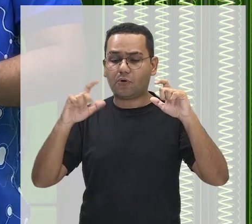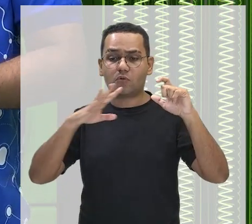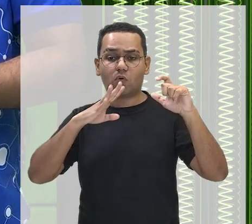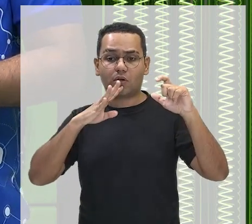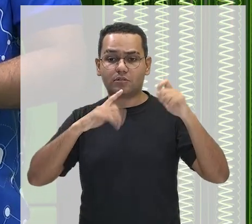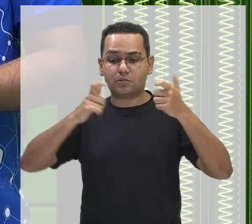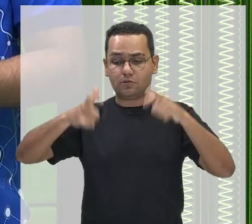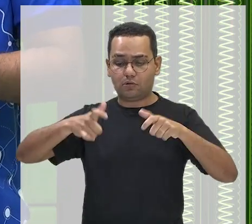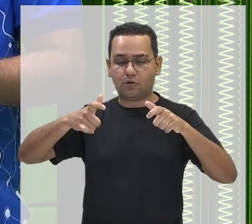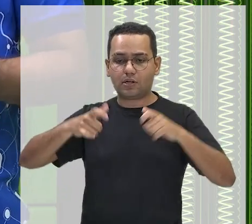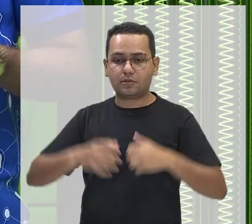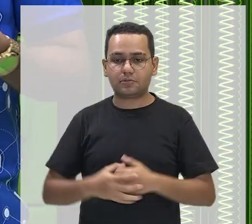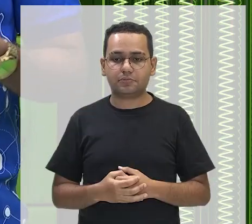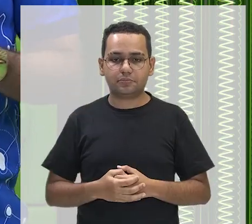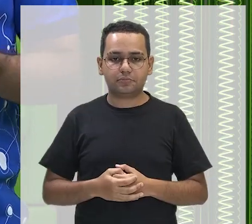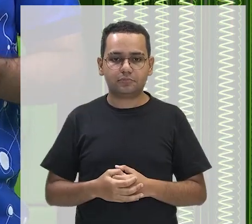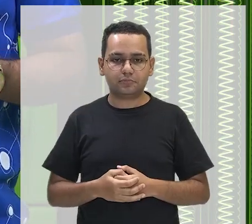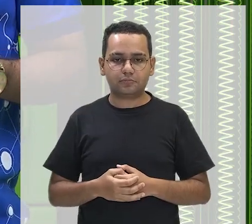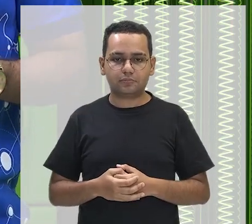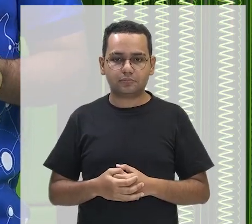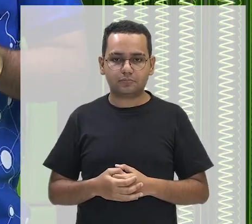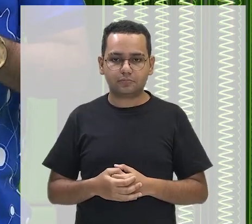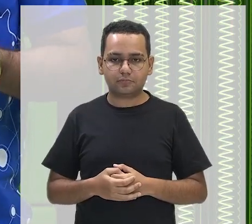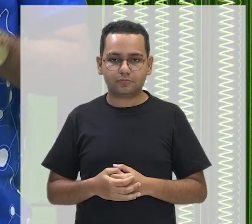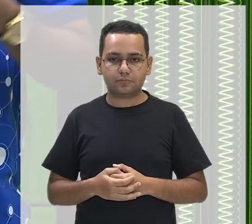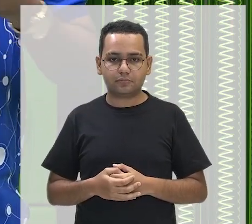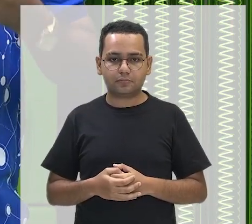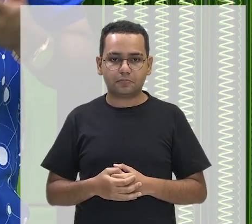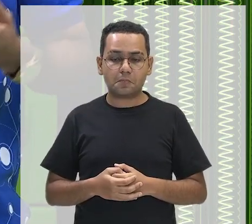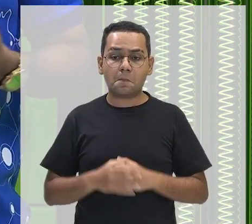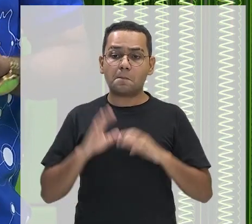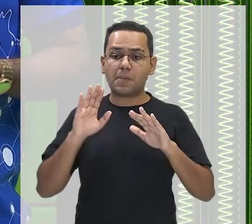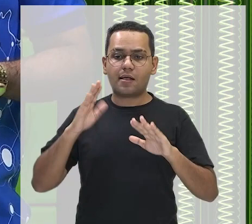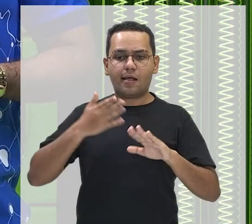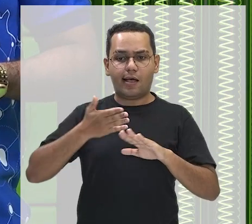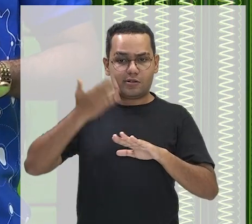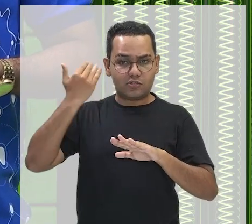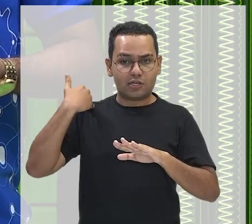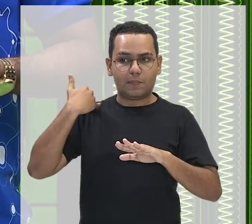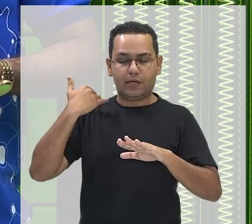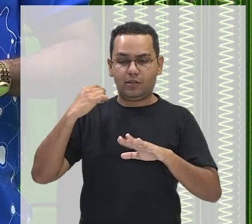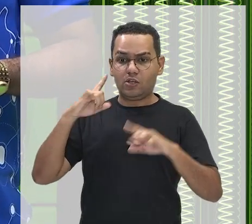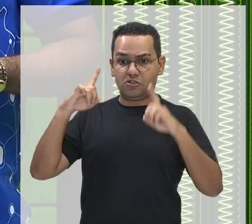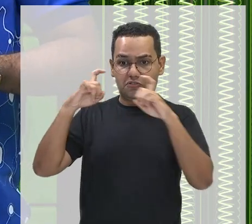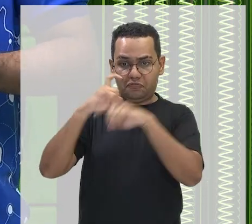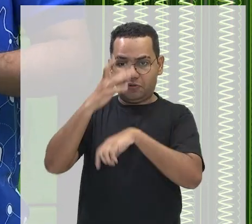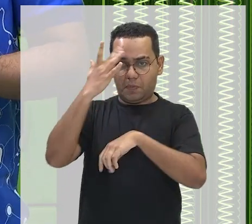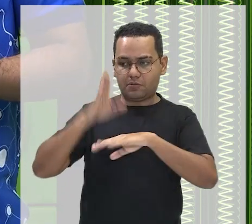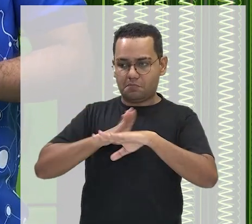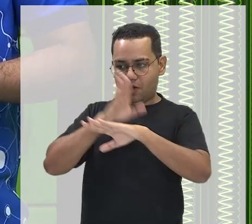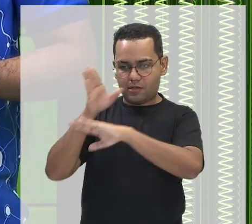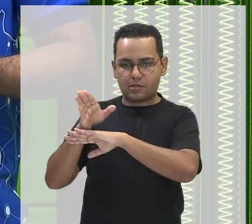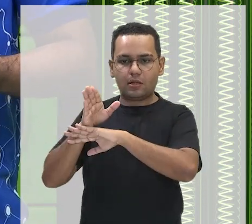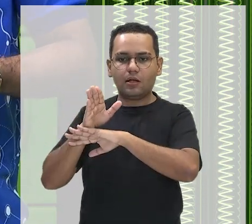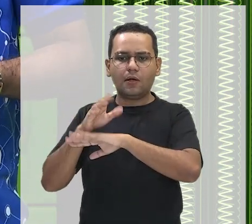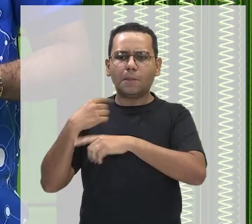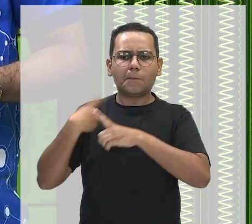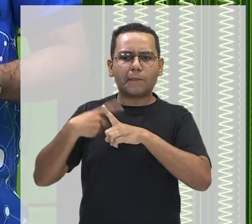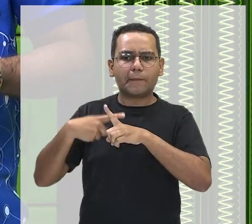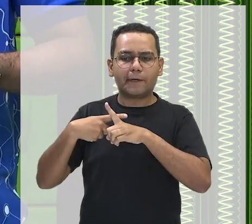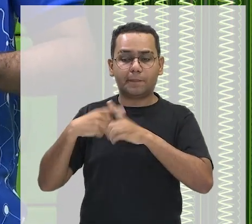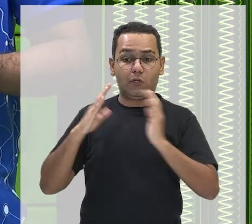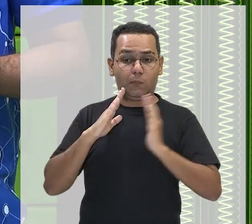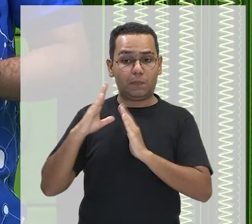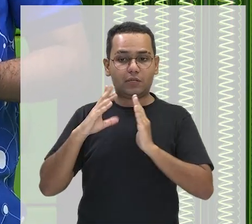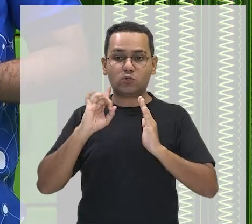né, para conhecer essa área onde funcionou antigamente esse hospital. Lembrando que antigamente o acesso era um pouco mais difícil, né, porque só se dava por barco,